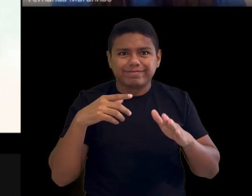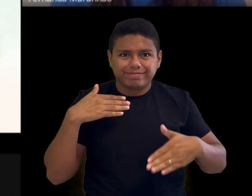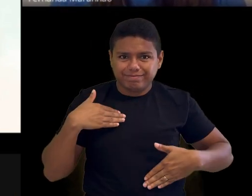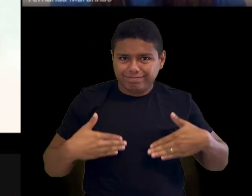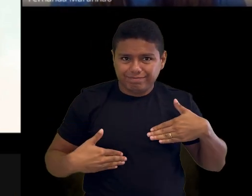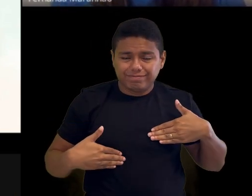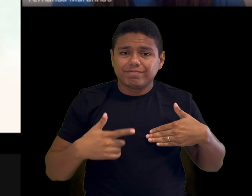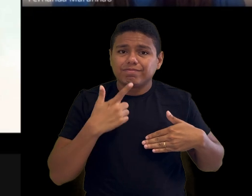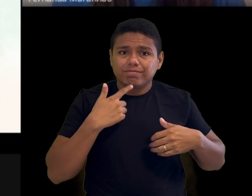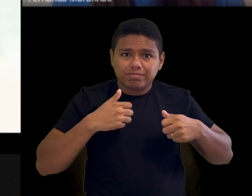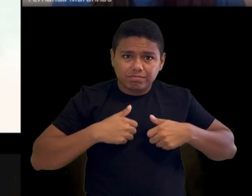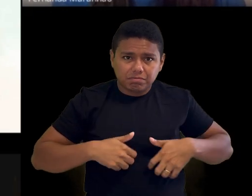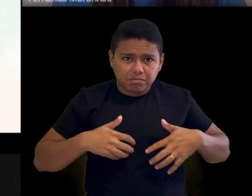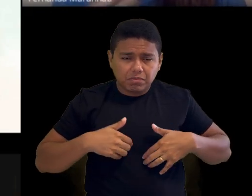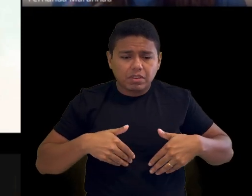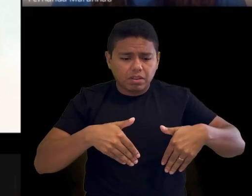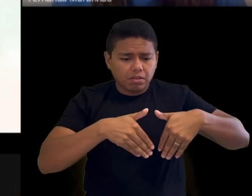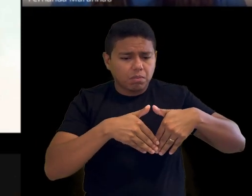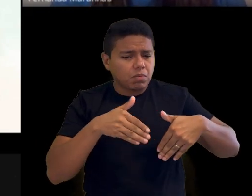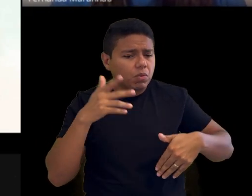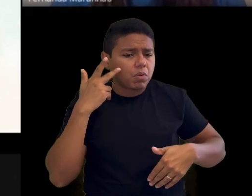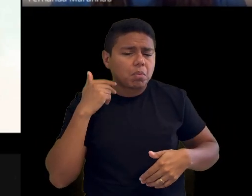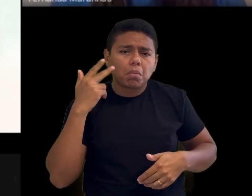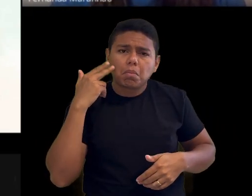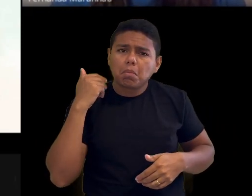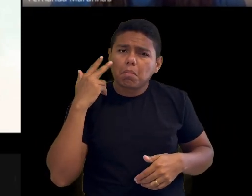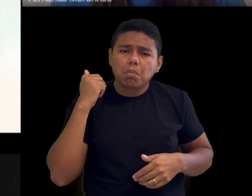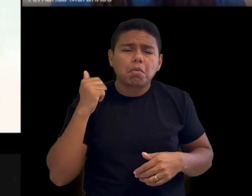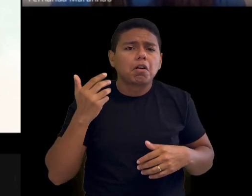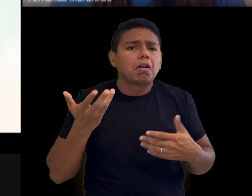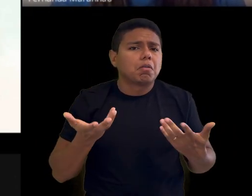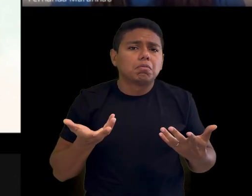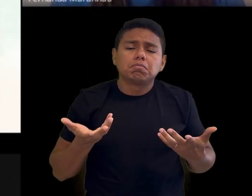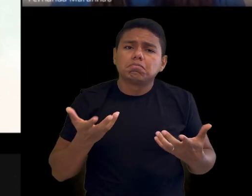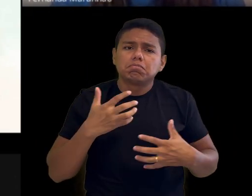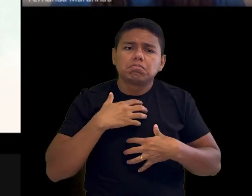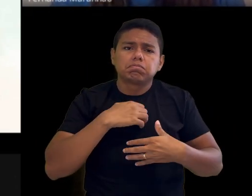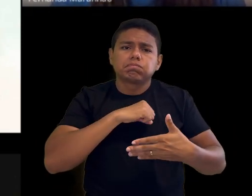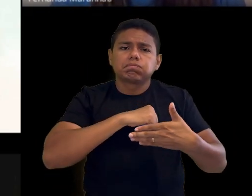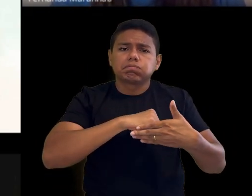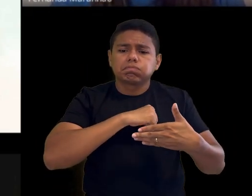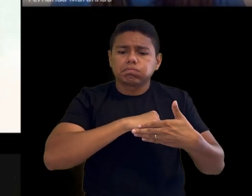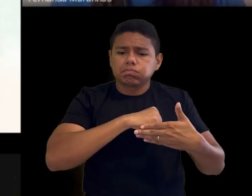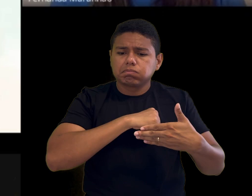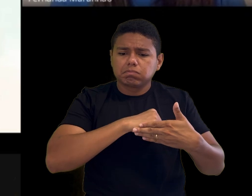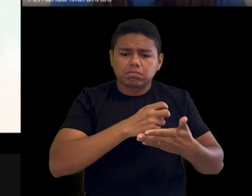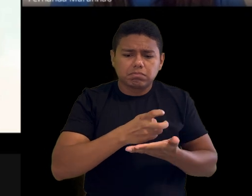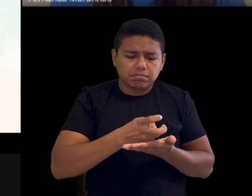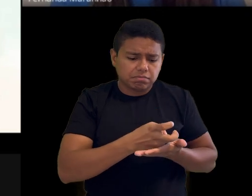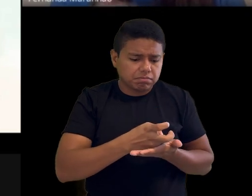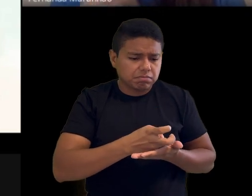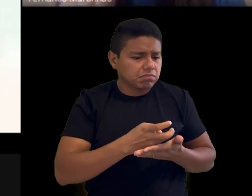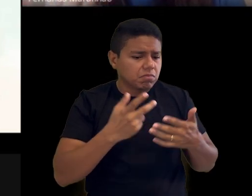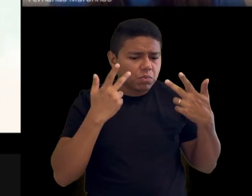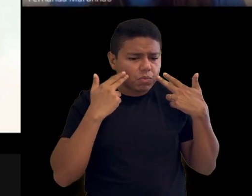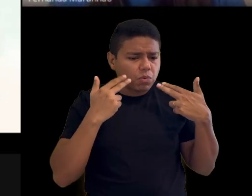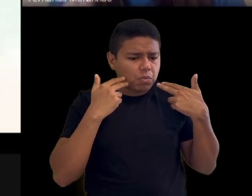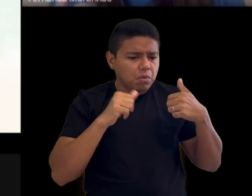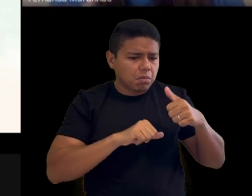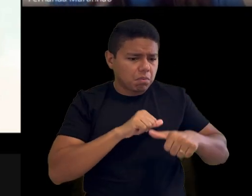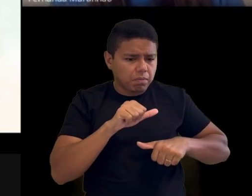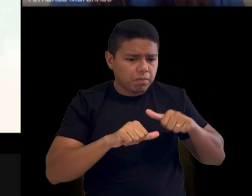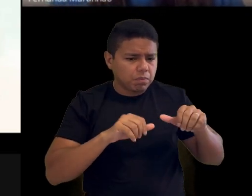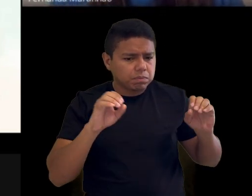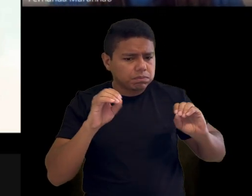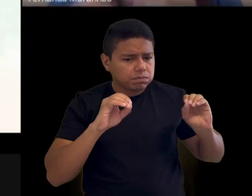tônus fisiológico, com batimentos cardíacos do feto preservado sem alterações da sua vitalidade, e a